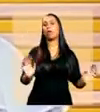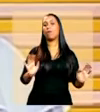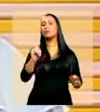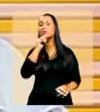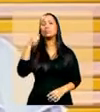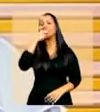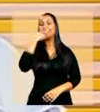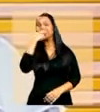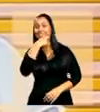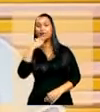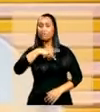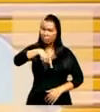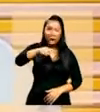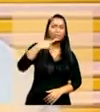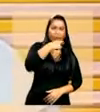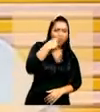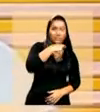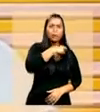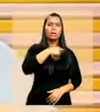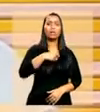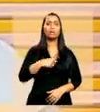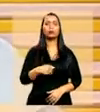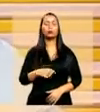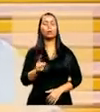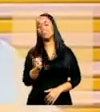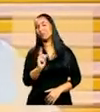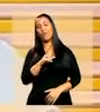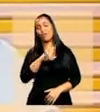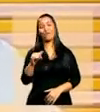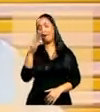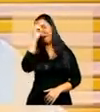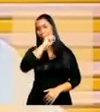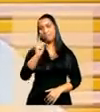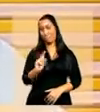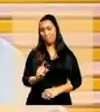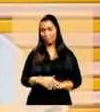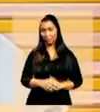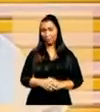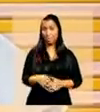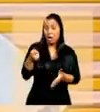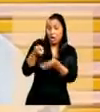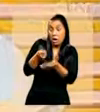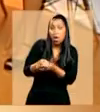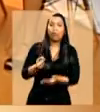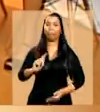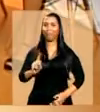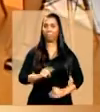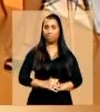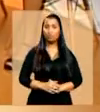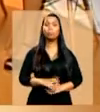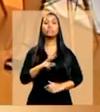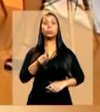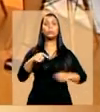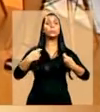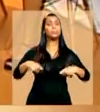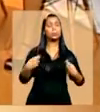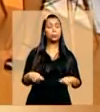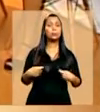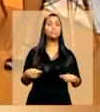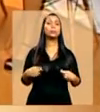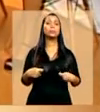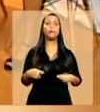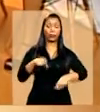criança escovar os dentes, vai escovar os dentes. Desse jeito ela não vai aprender. Não é com imposição. Não é com imposição. Não. Você tem